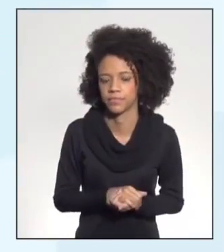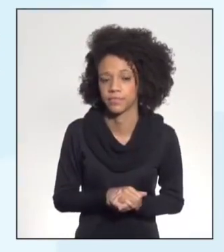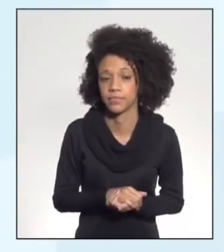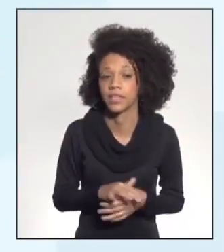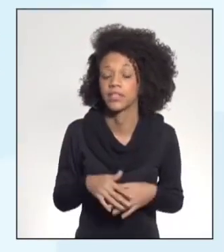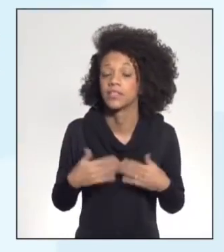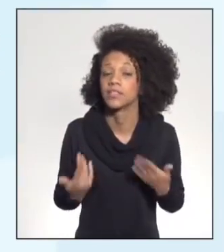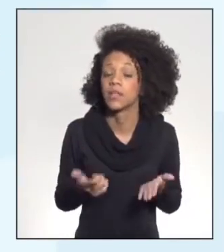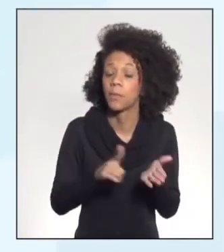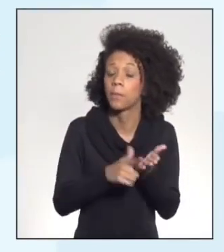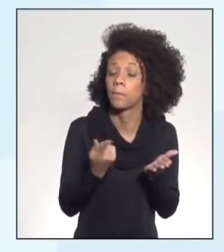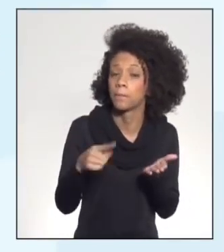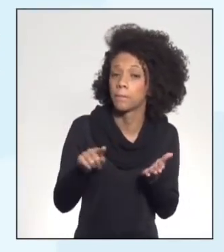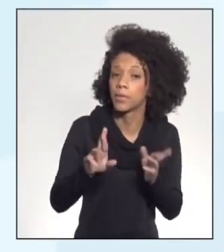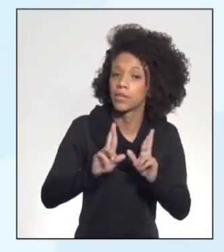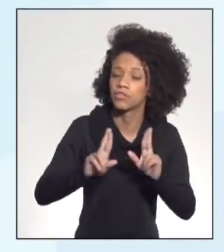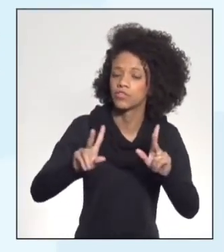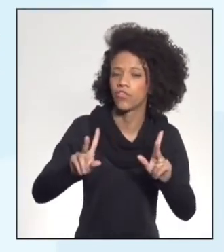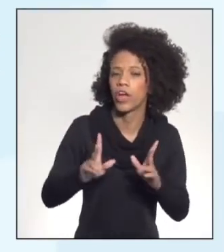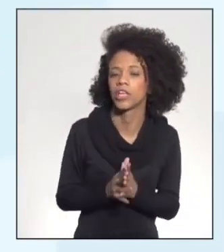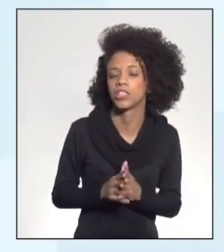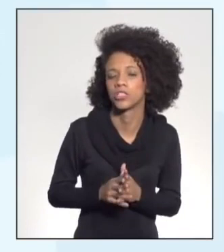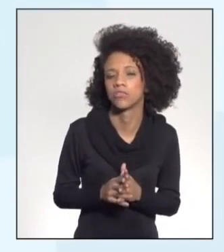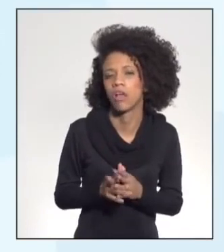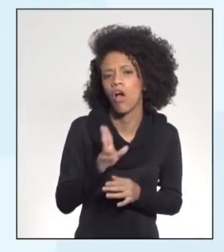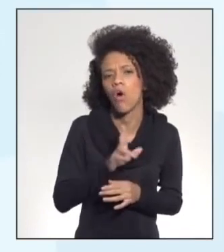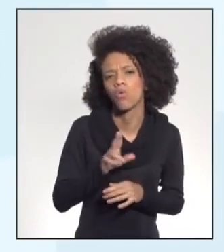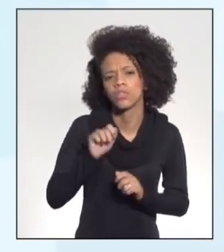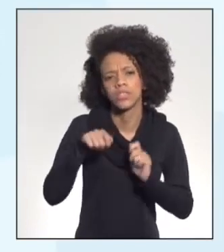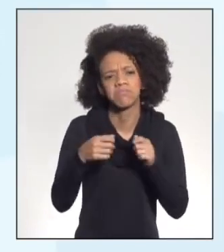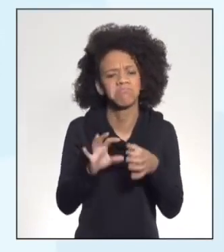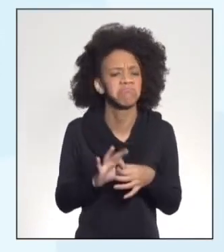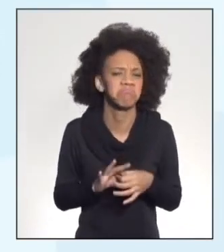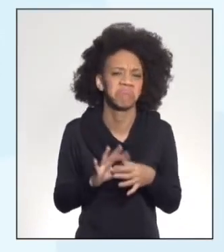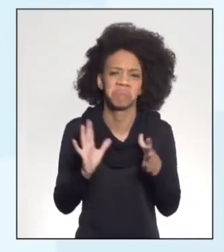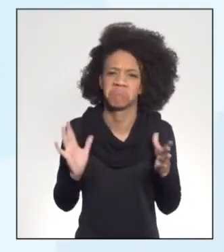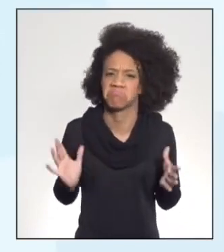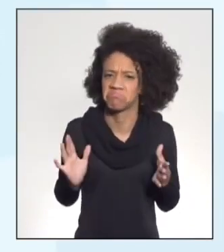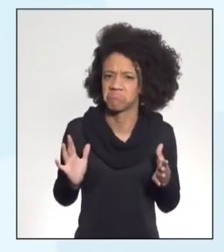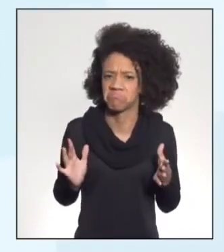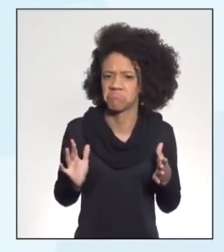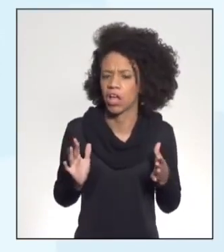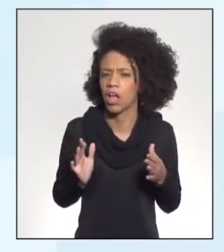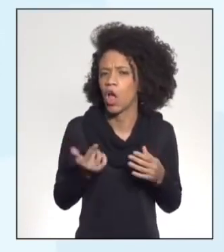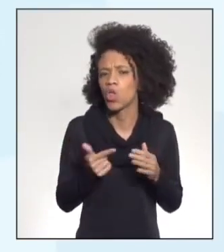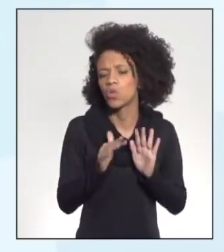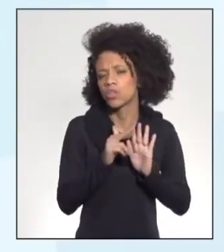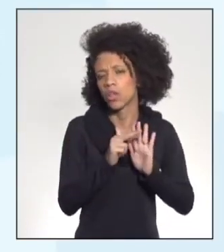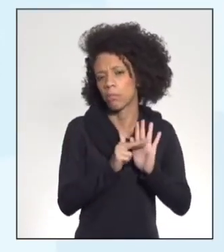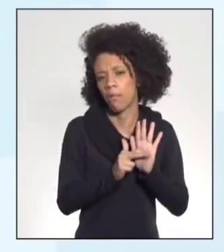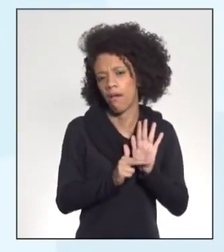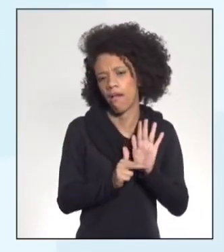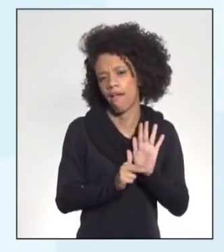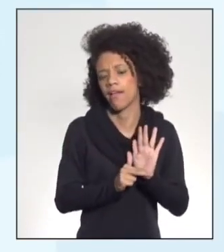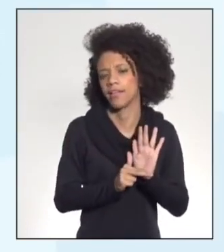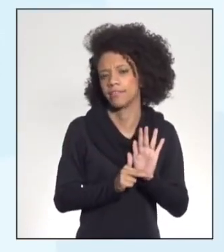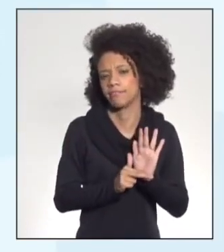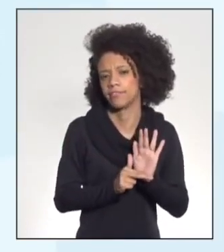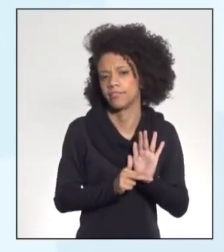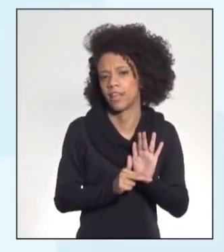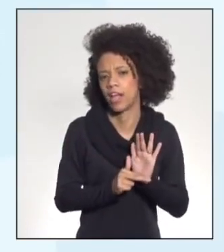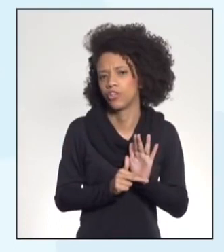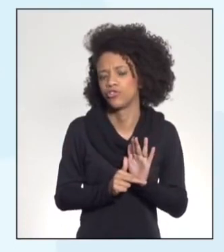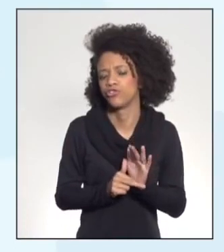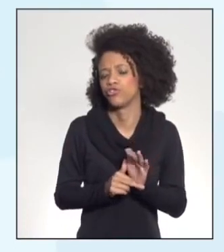Então, essas partituras não convencionais, elas utilizam símbolos livres, não segue uma regra de notação convencional,